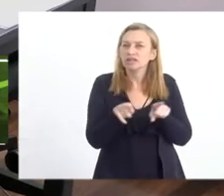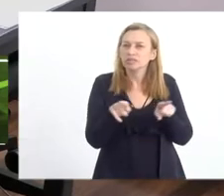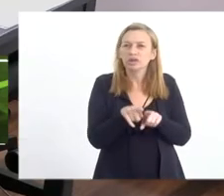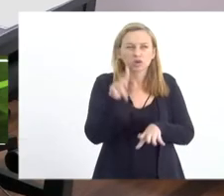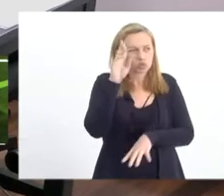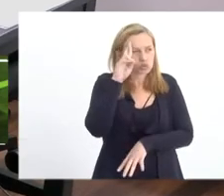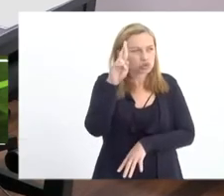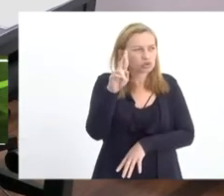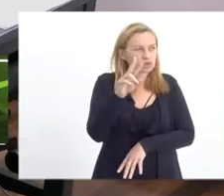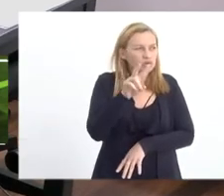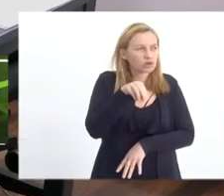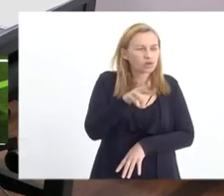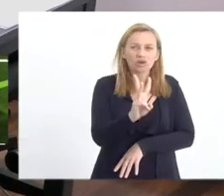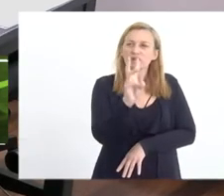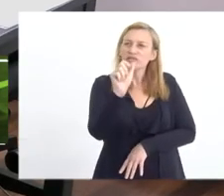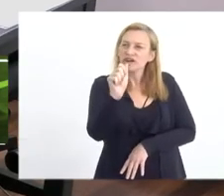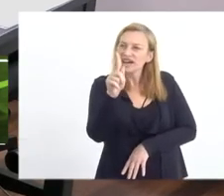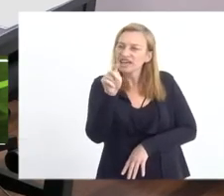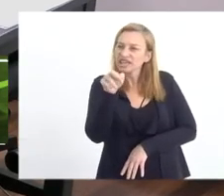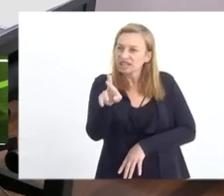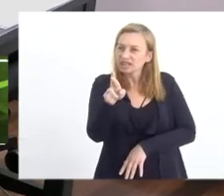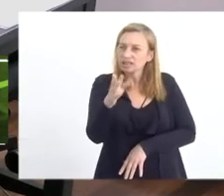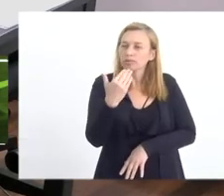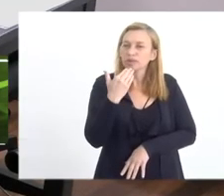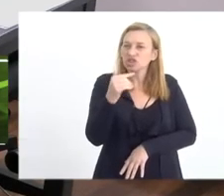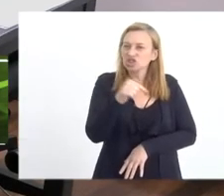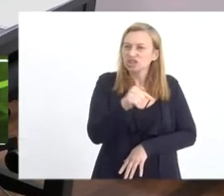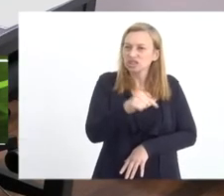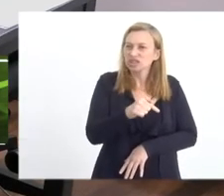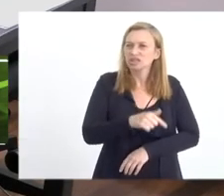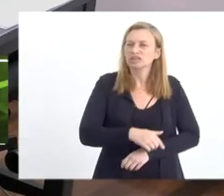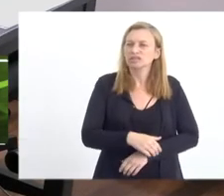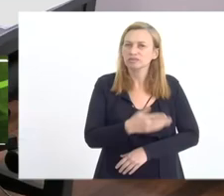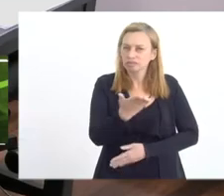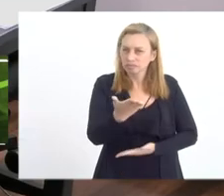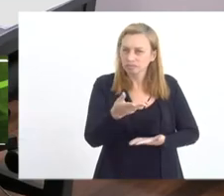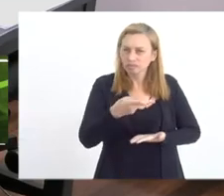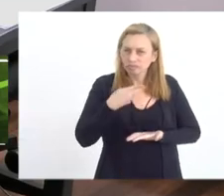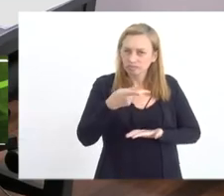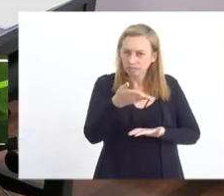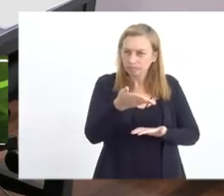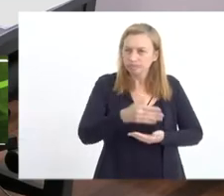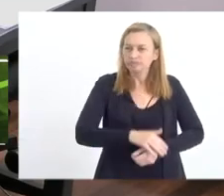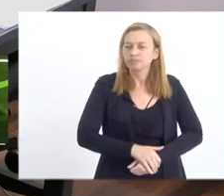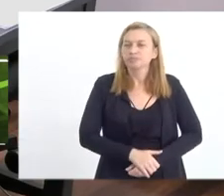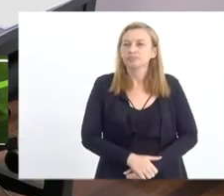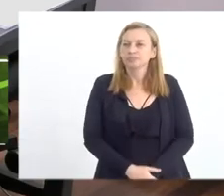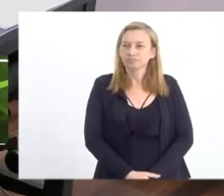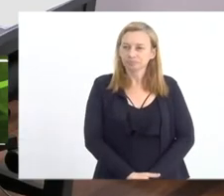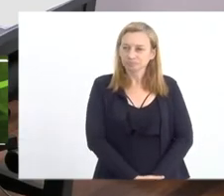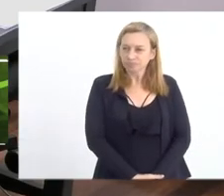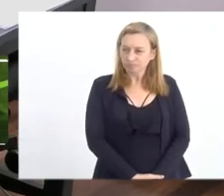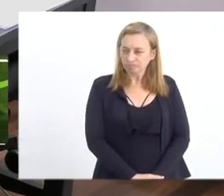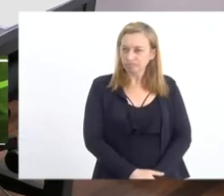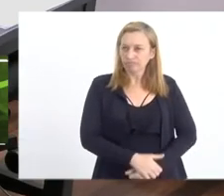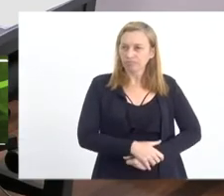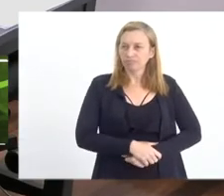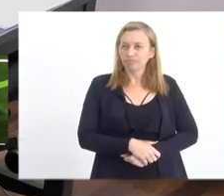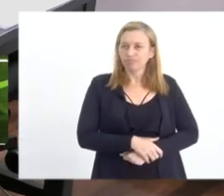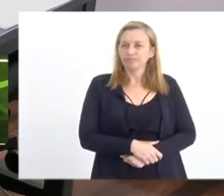senhor Wagner, que está solicitando aqui. Está com o senhor a palavra. Está cheio de gente mão